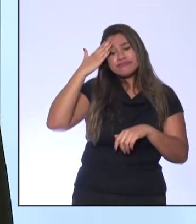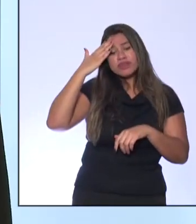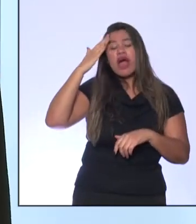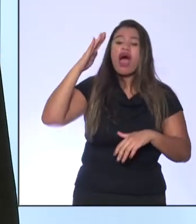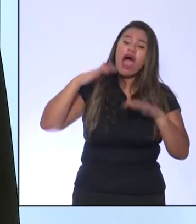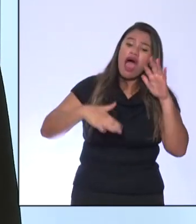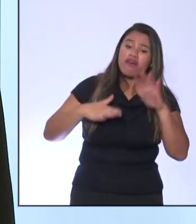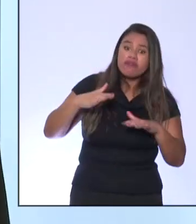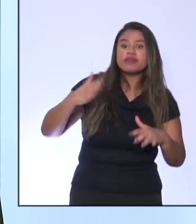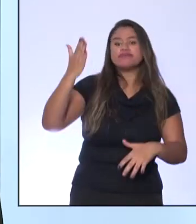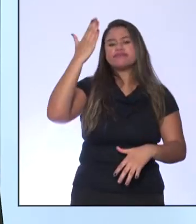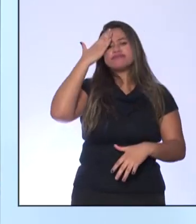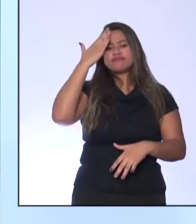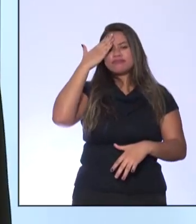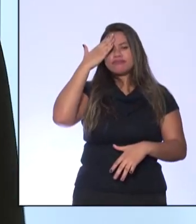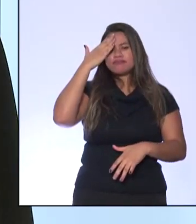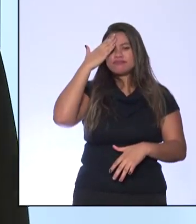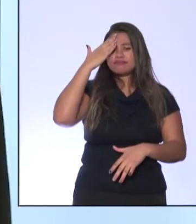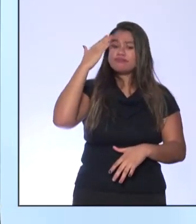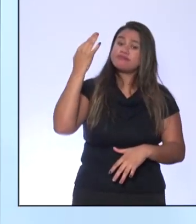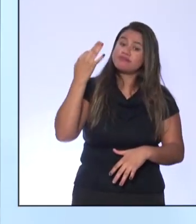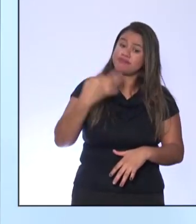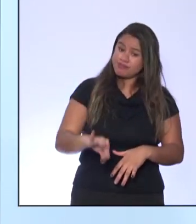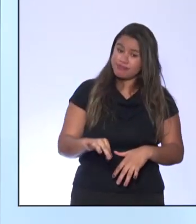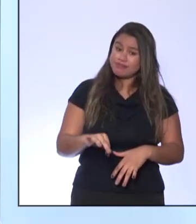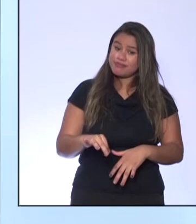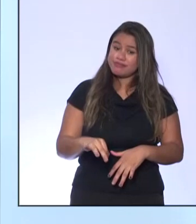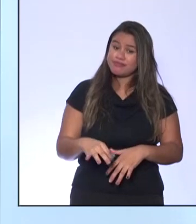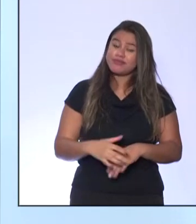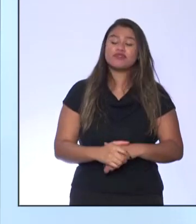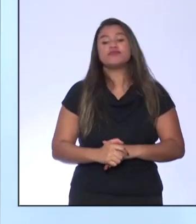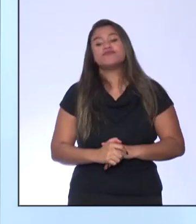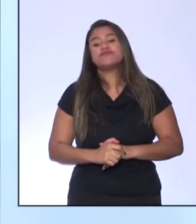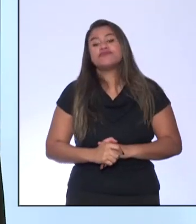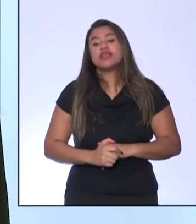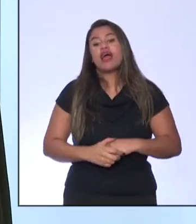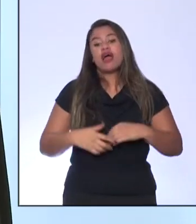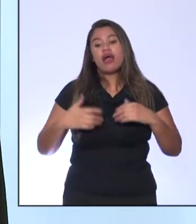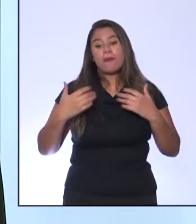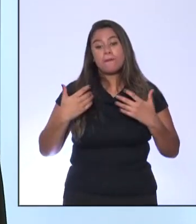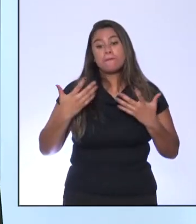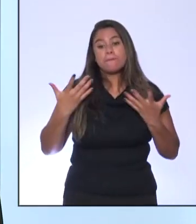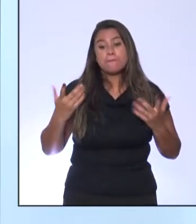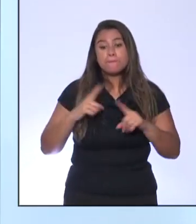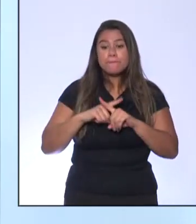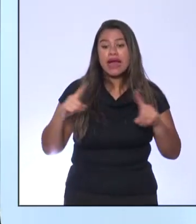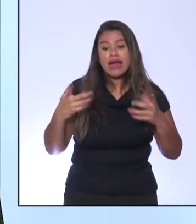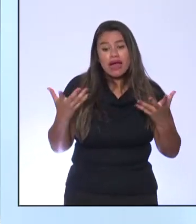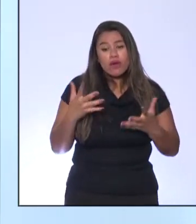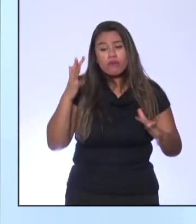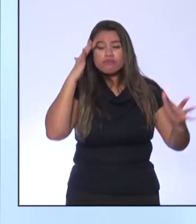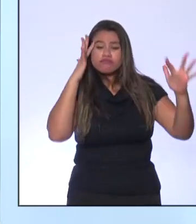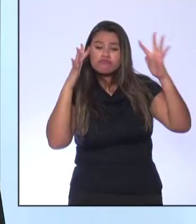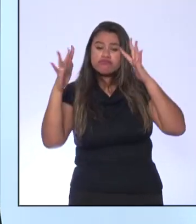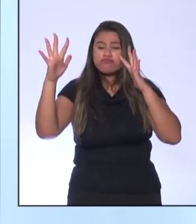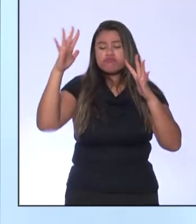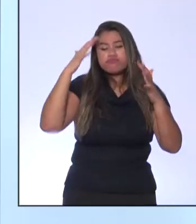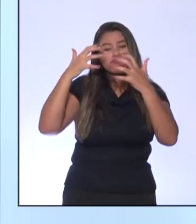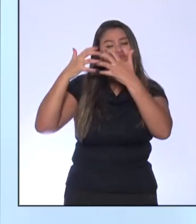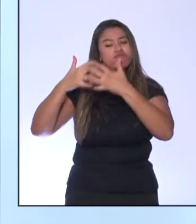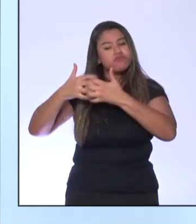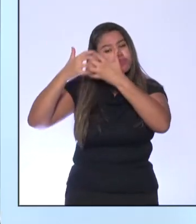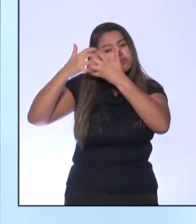tudo é certo. Por isso nós questionamos. Mas, neste momento de reflexão, eu gostaria que vocês